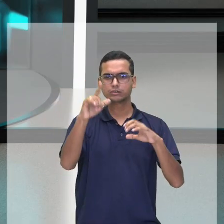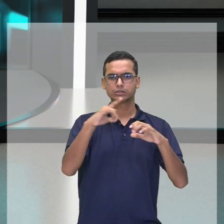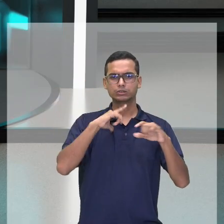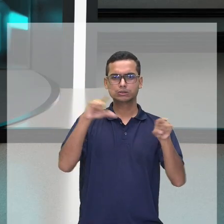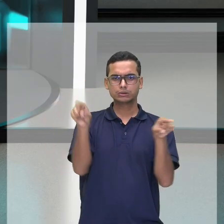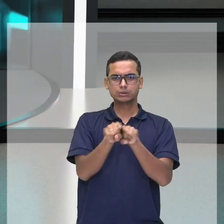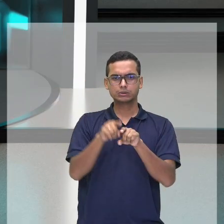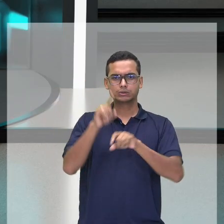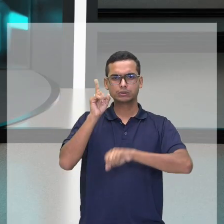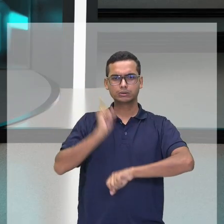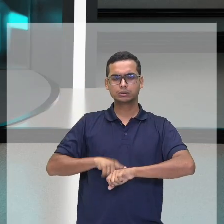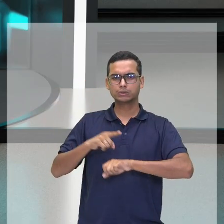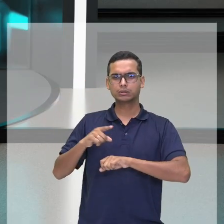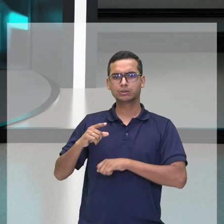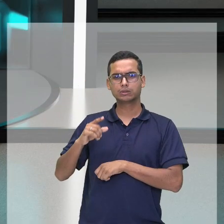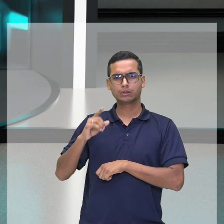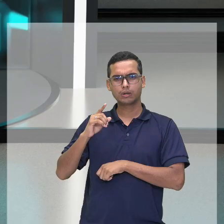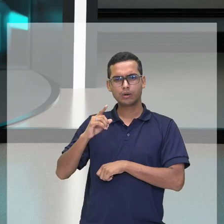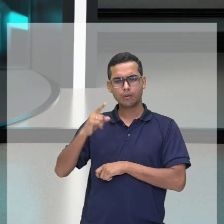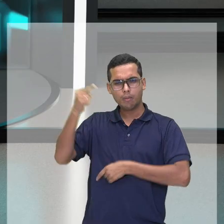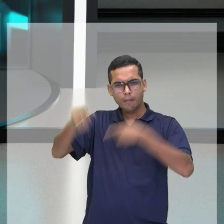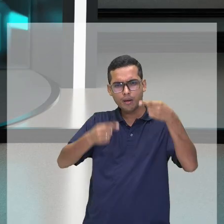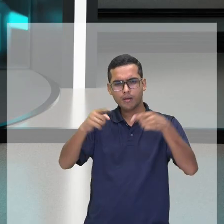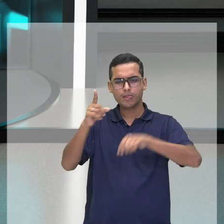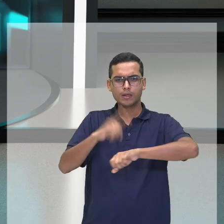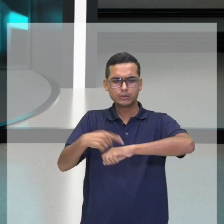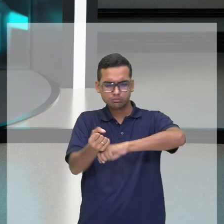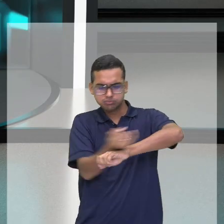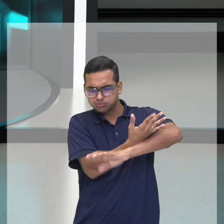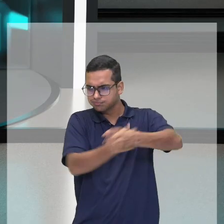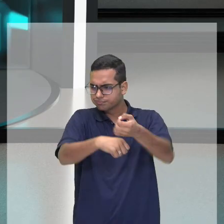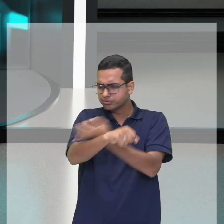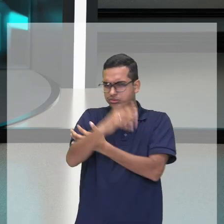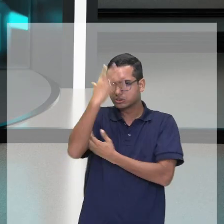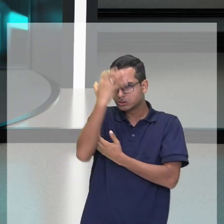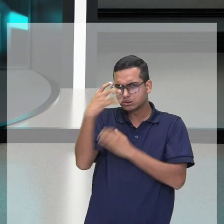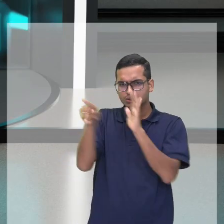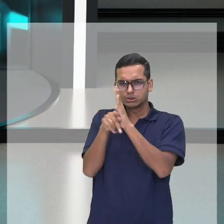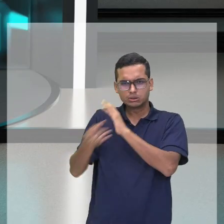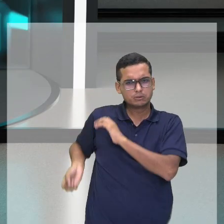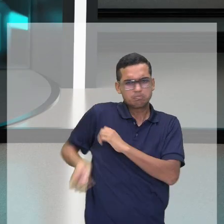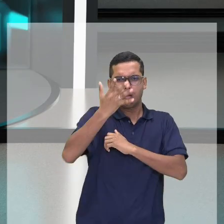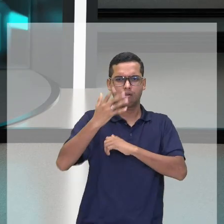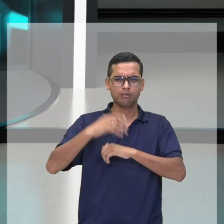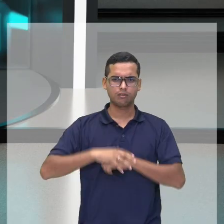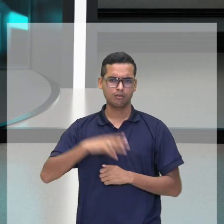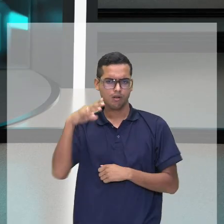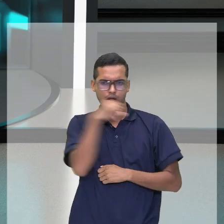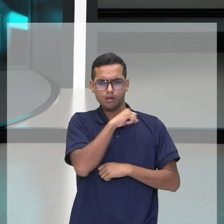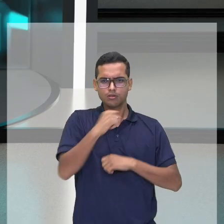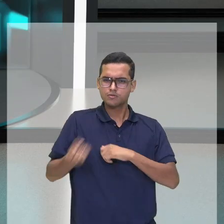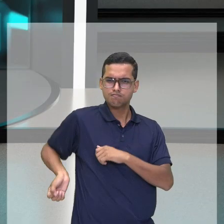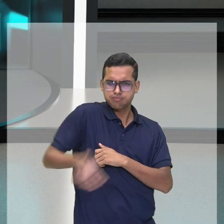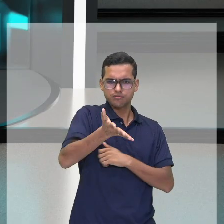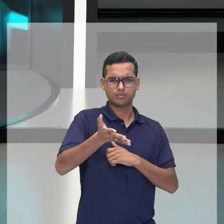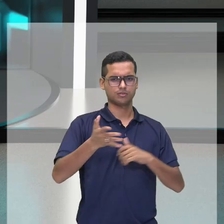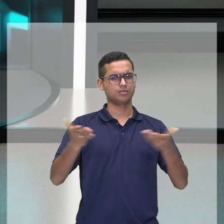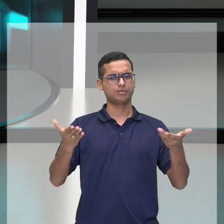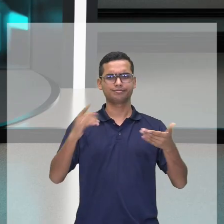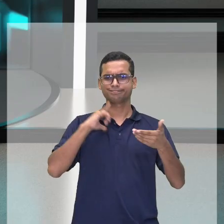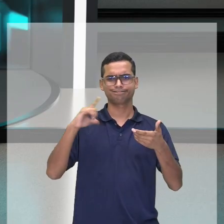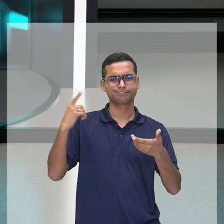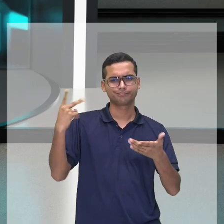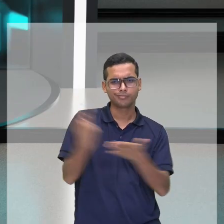você acaba por conta da sua emoção exaltada, você faz tudo errado, né? E aí você não consegue jogar direito.